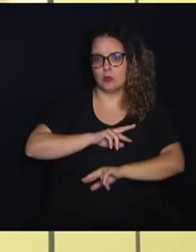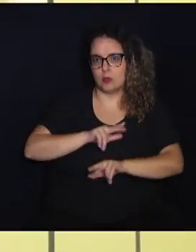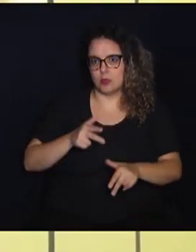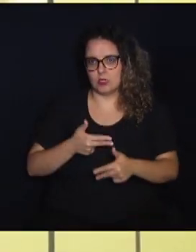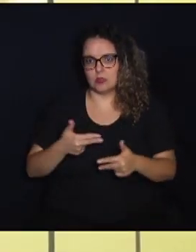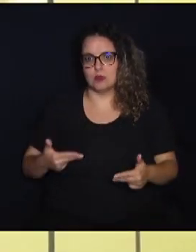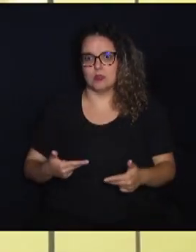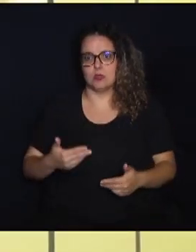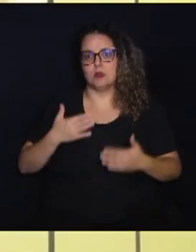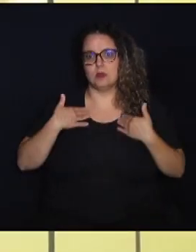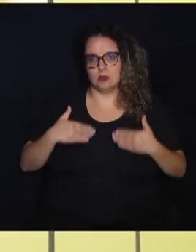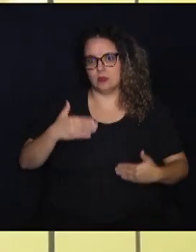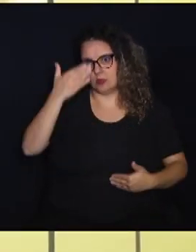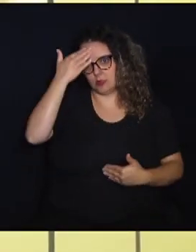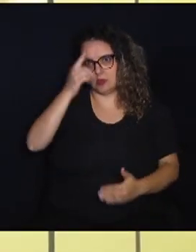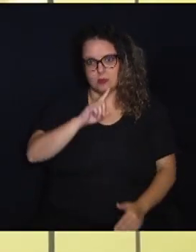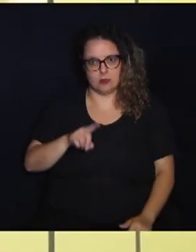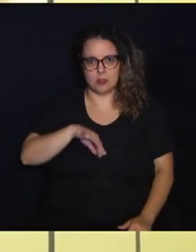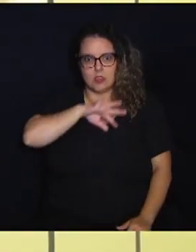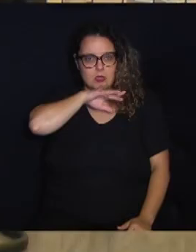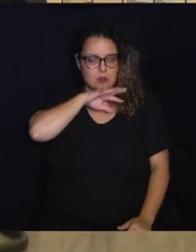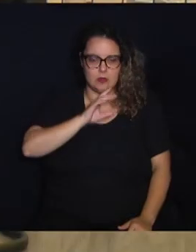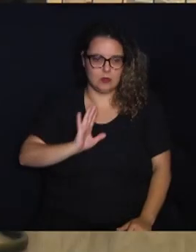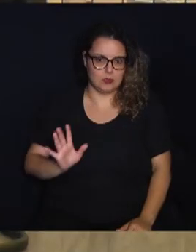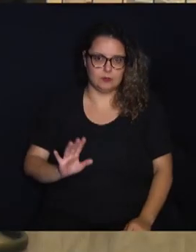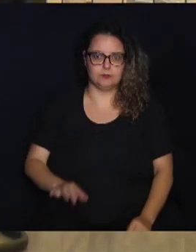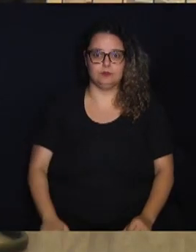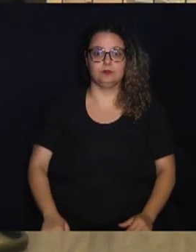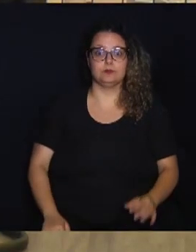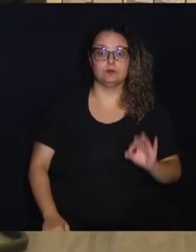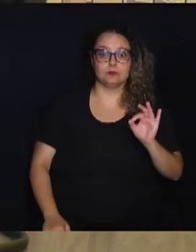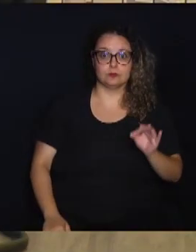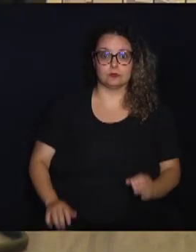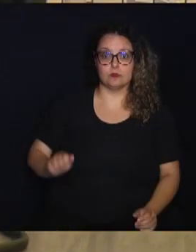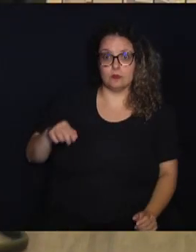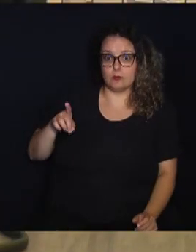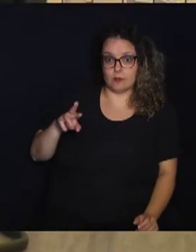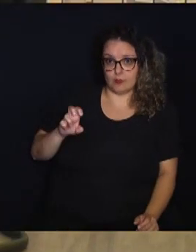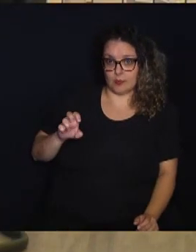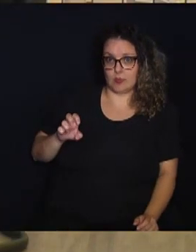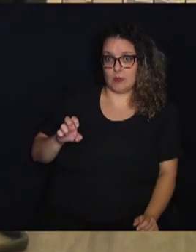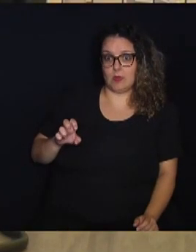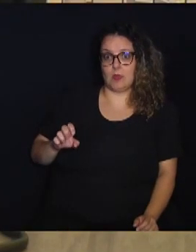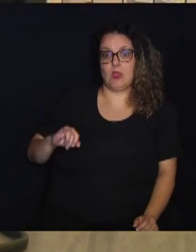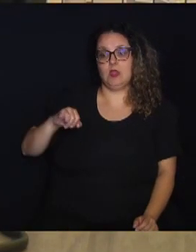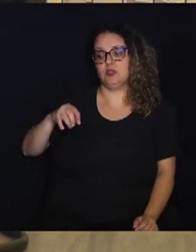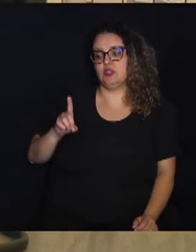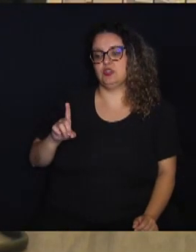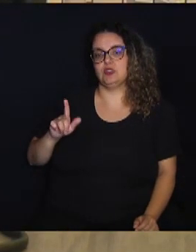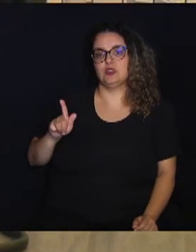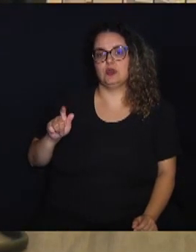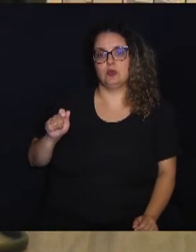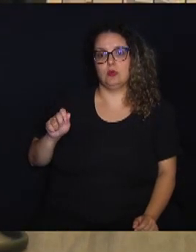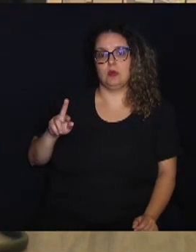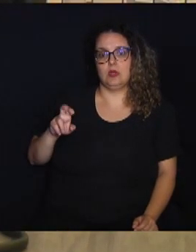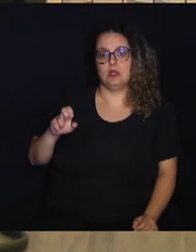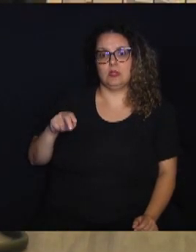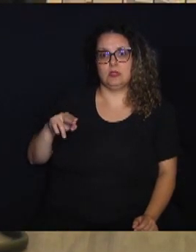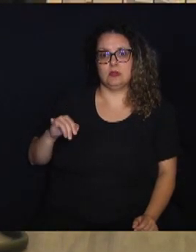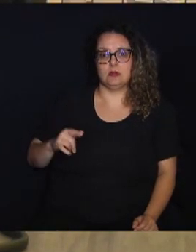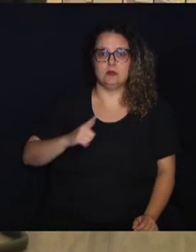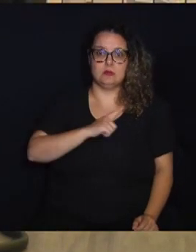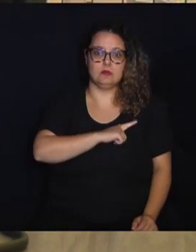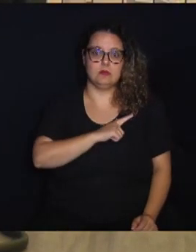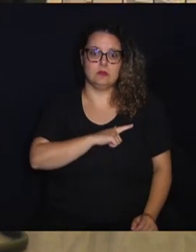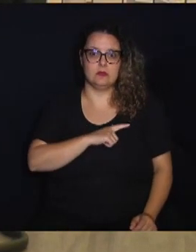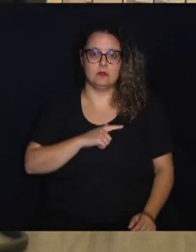vai agradecer, ele não vai achar ruim. Tá certo, então, olha, o André do Jardim Guarani, aí vamos ver, acho que